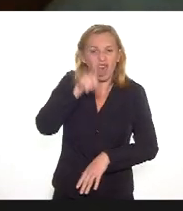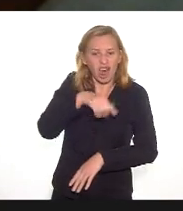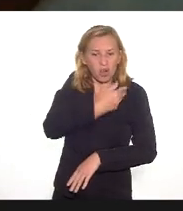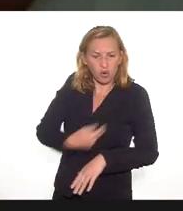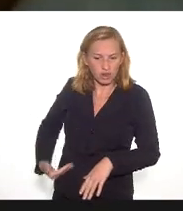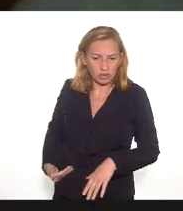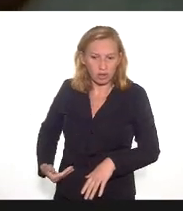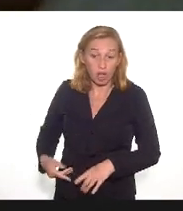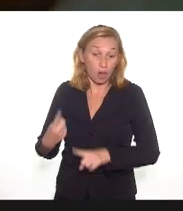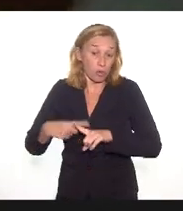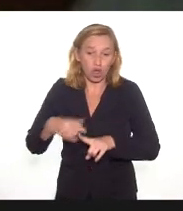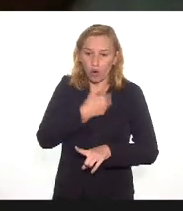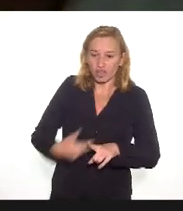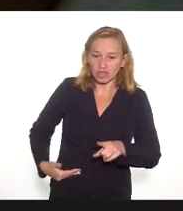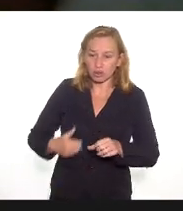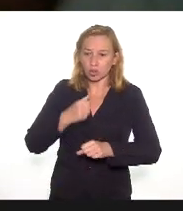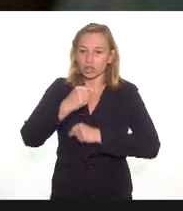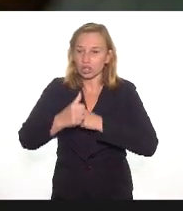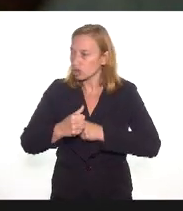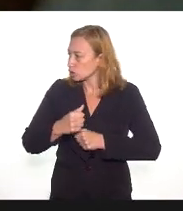de 4 em 4 anos, de 8 em 8 anos,